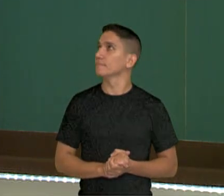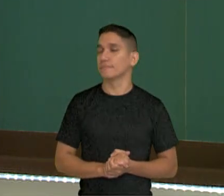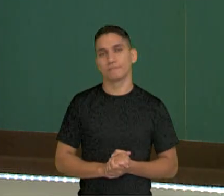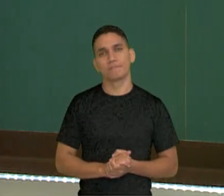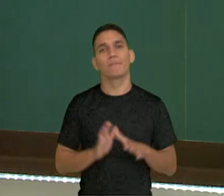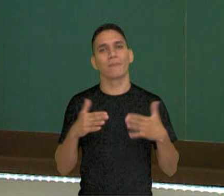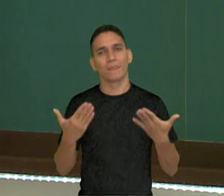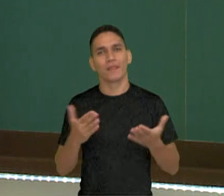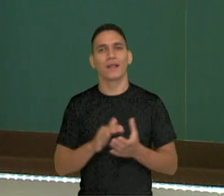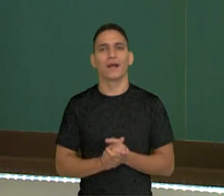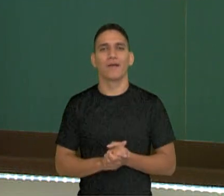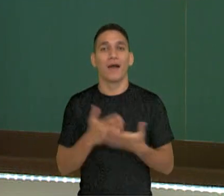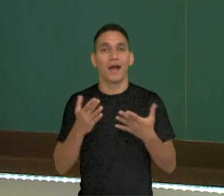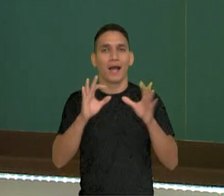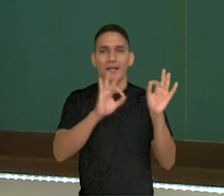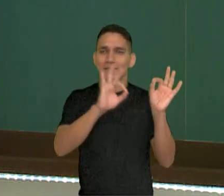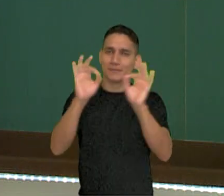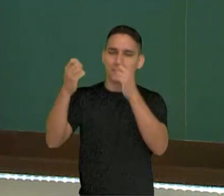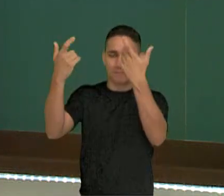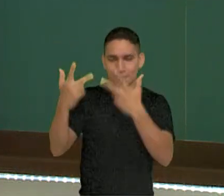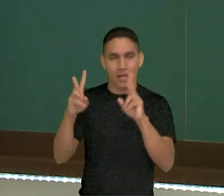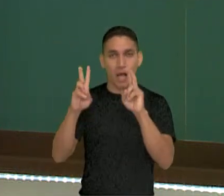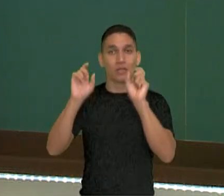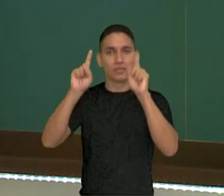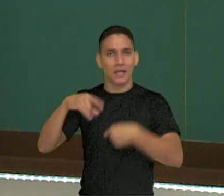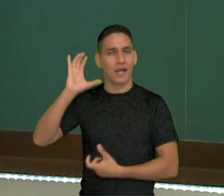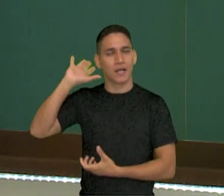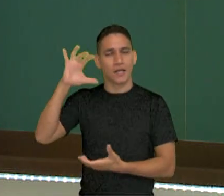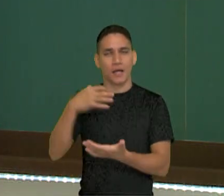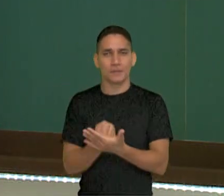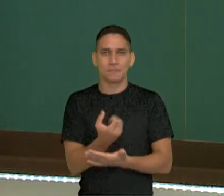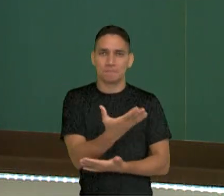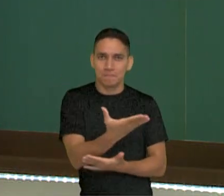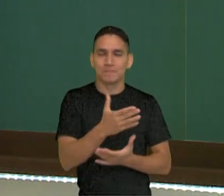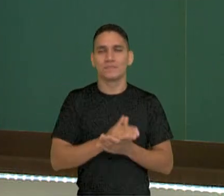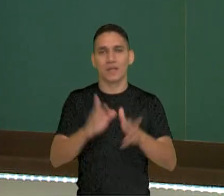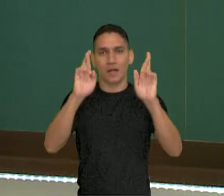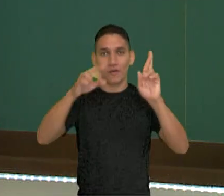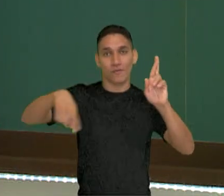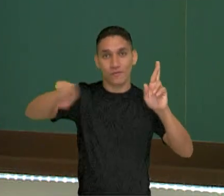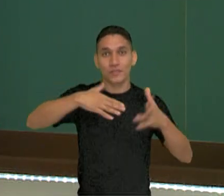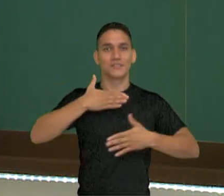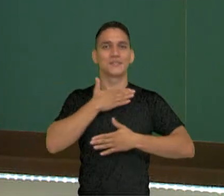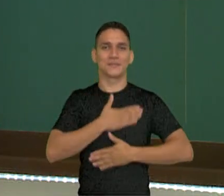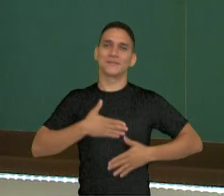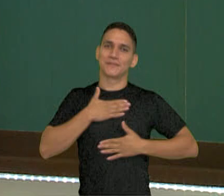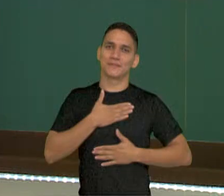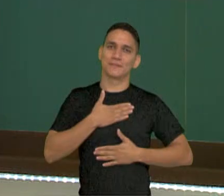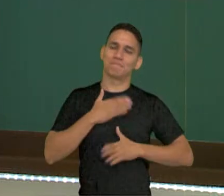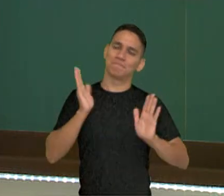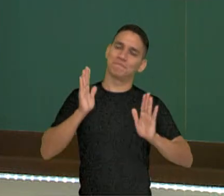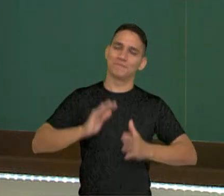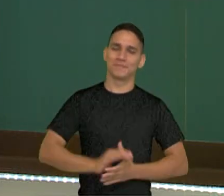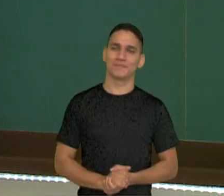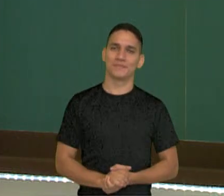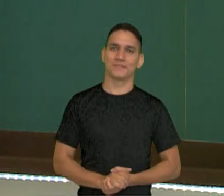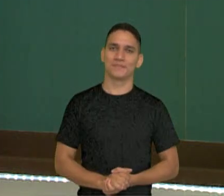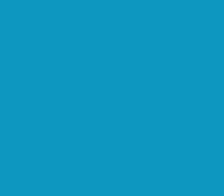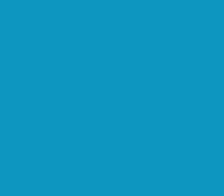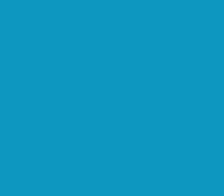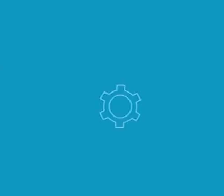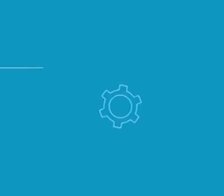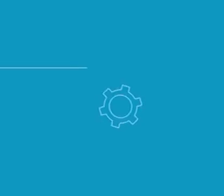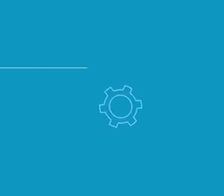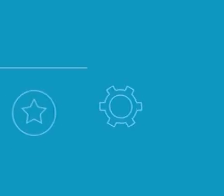Então, pessoal, nesta aula, né, falamos sobre podcast. Espero que vocês tenham gostado e até breve.